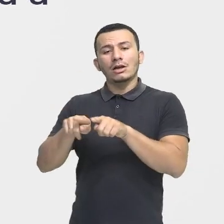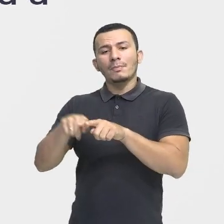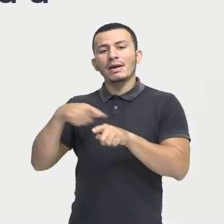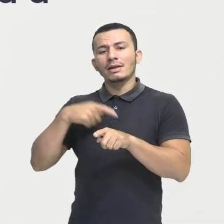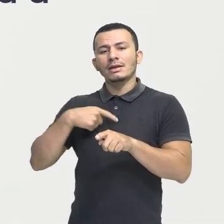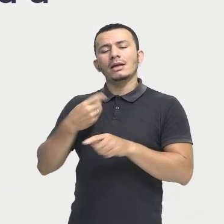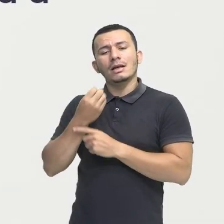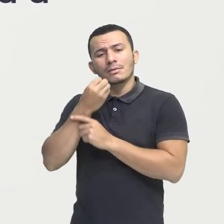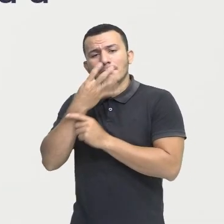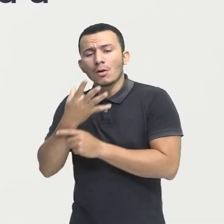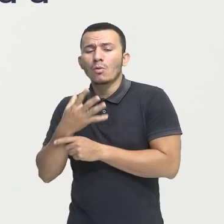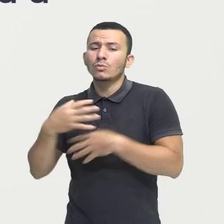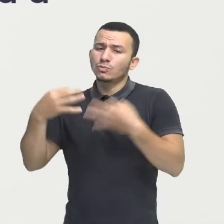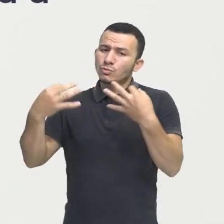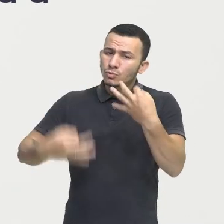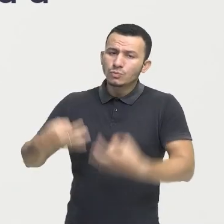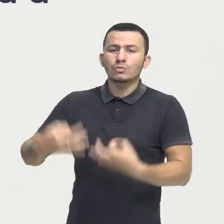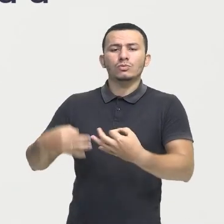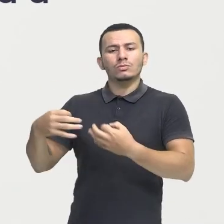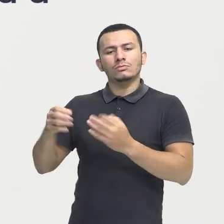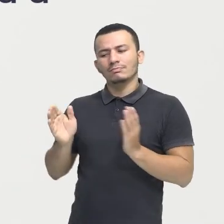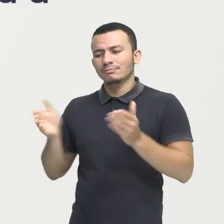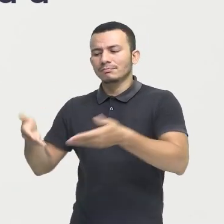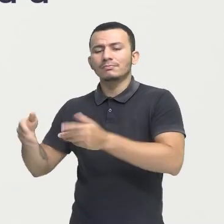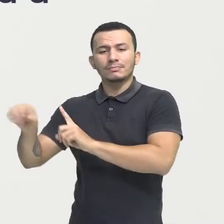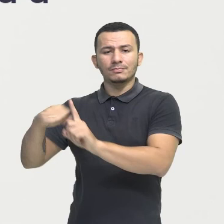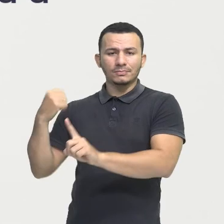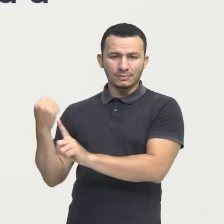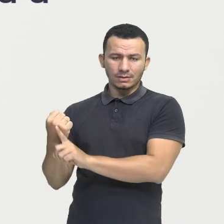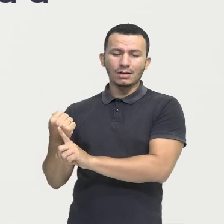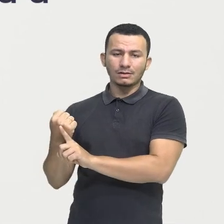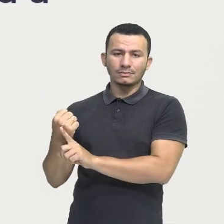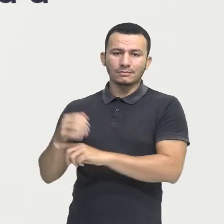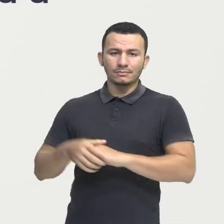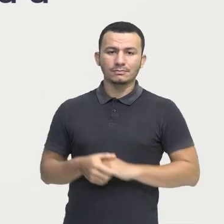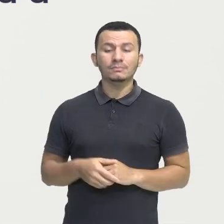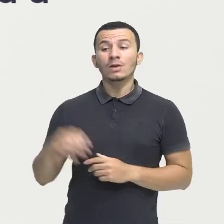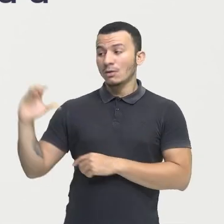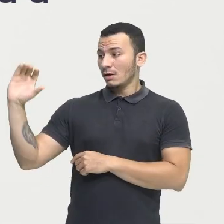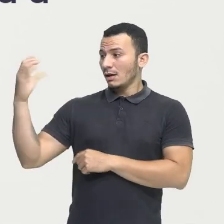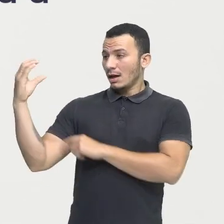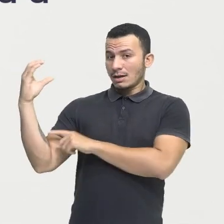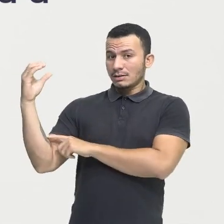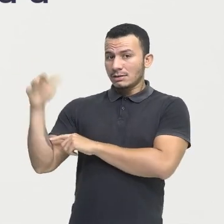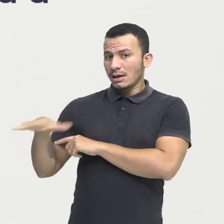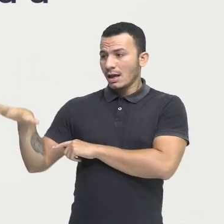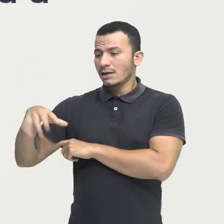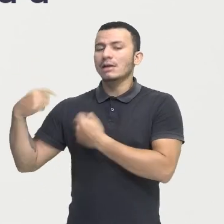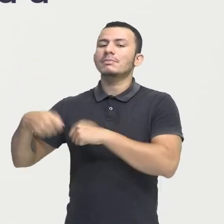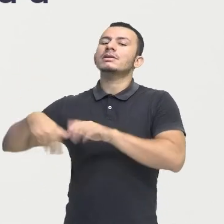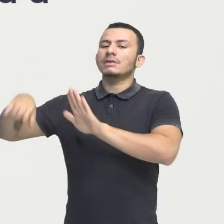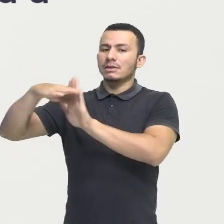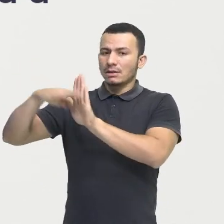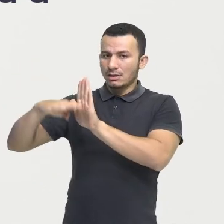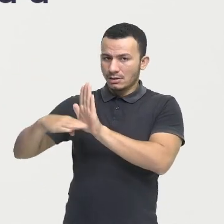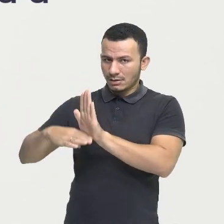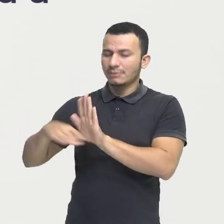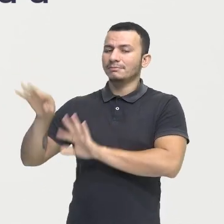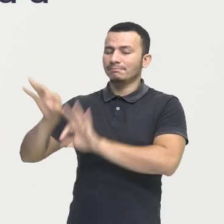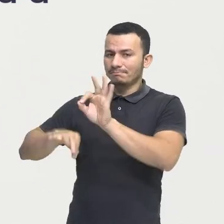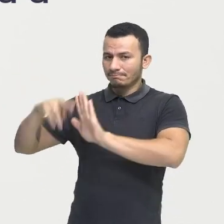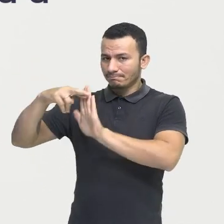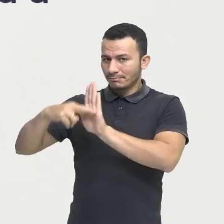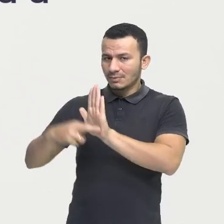algo benéfico e justo para a sociedade. Então, a ciência tem que ser pautada a partir de valores